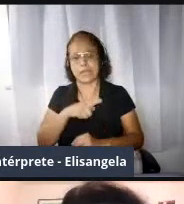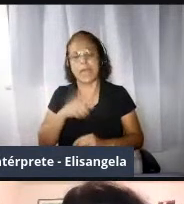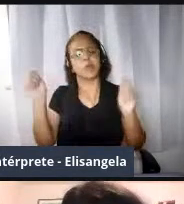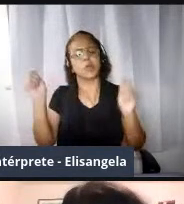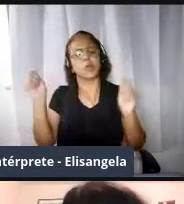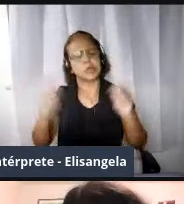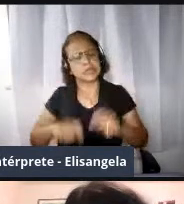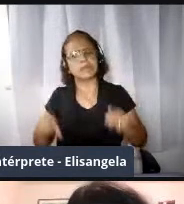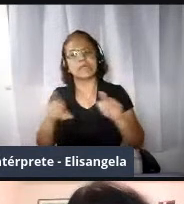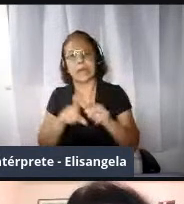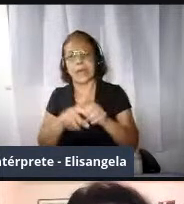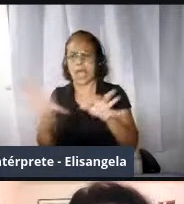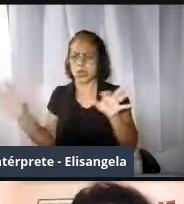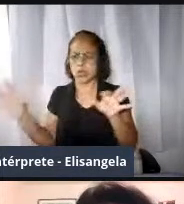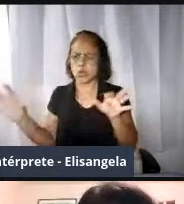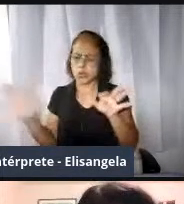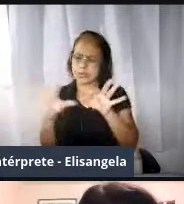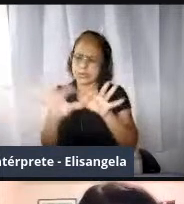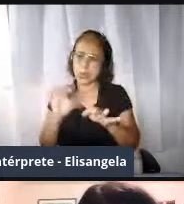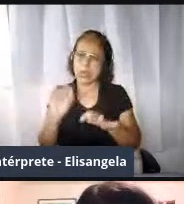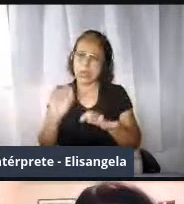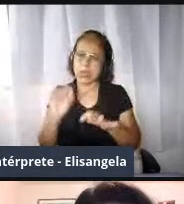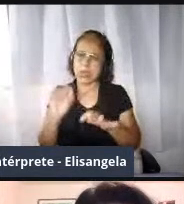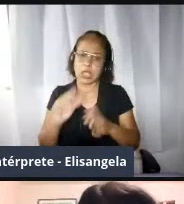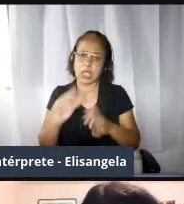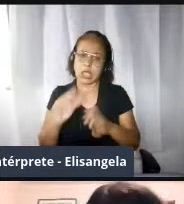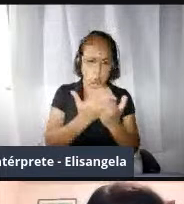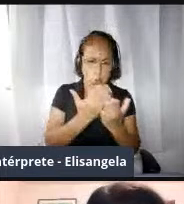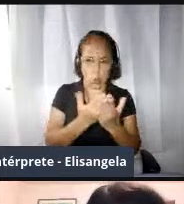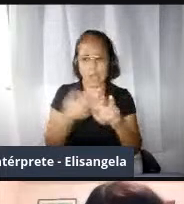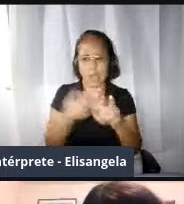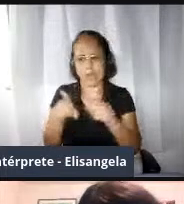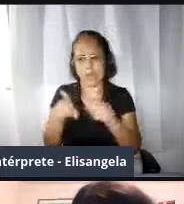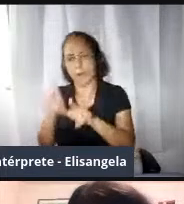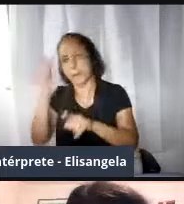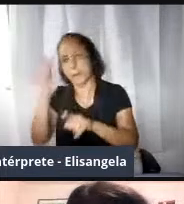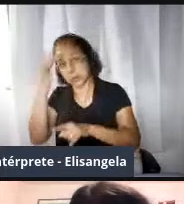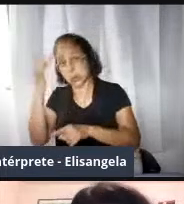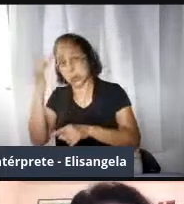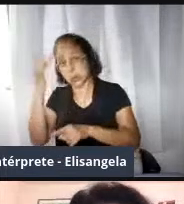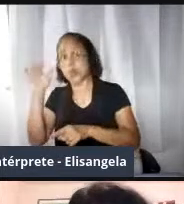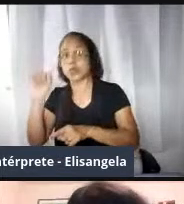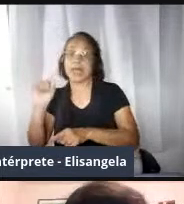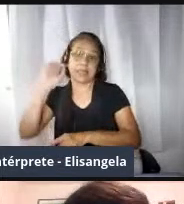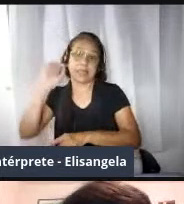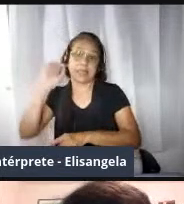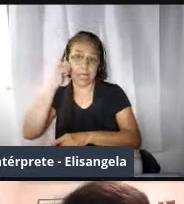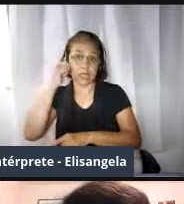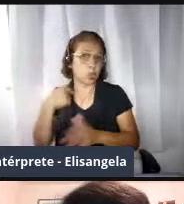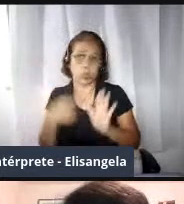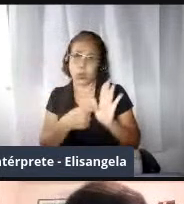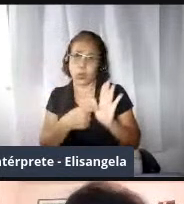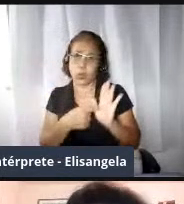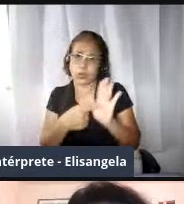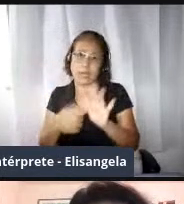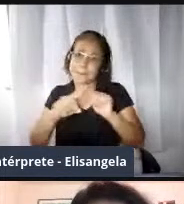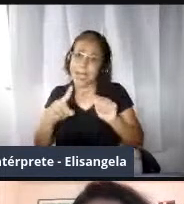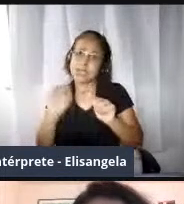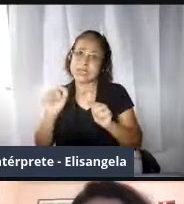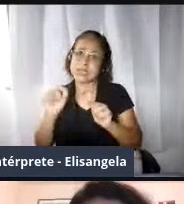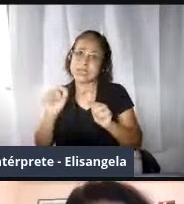pessoas negras nesse período, ao contrário do que se... Porque eu não trouxe aqui, mas tem vários exemplos, né,